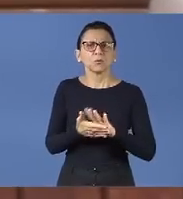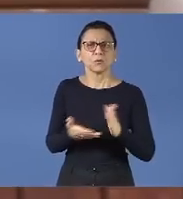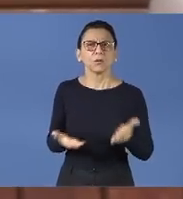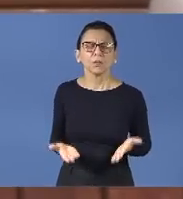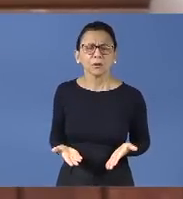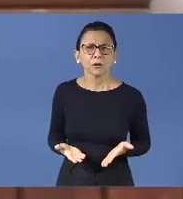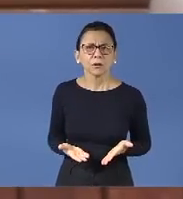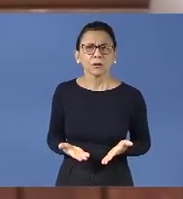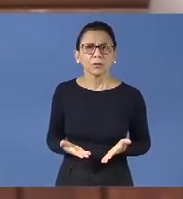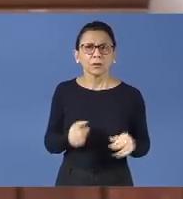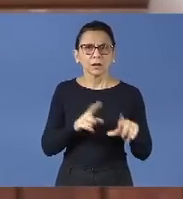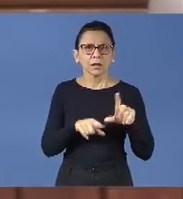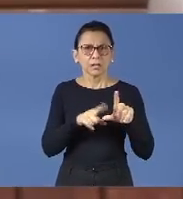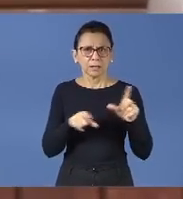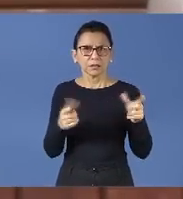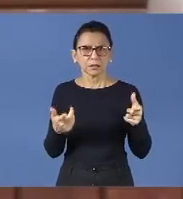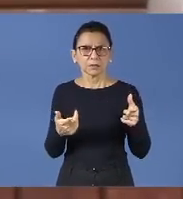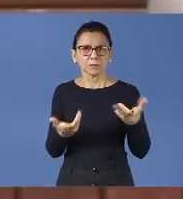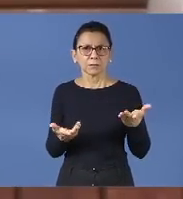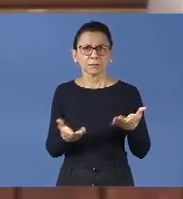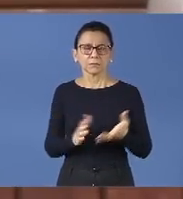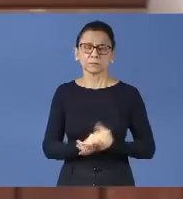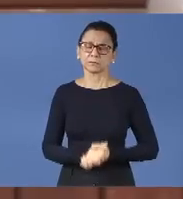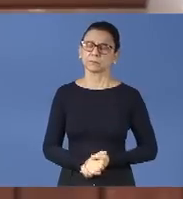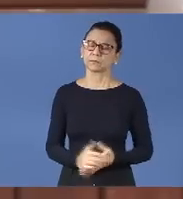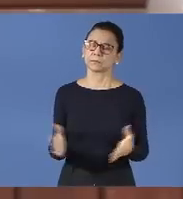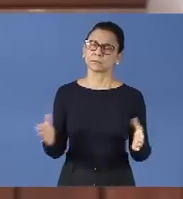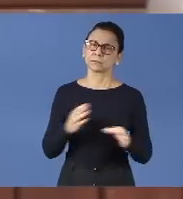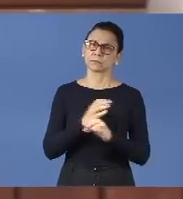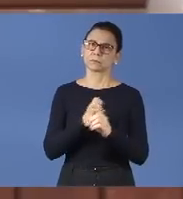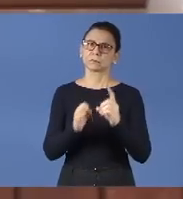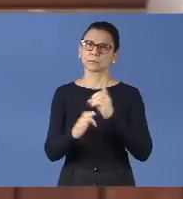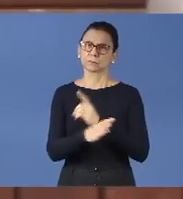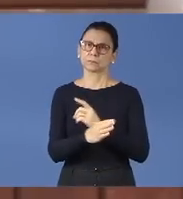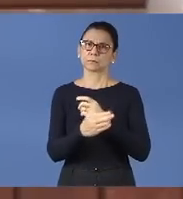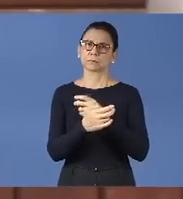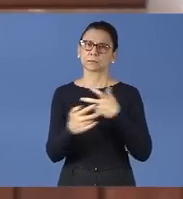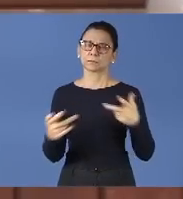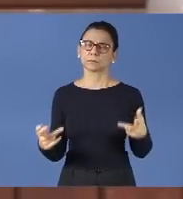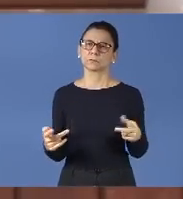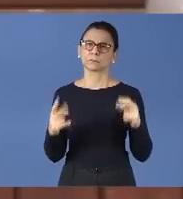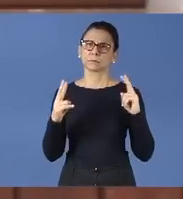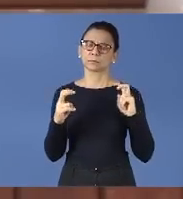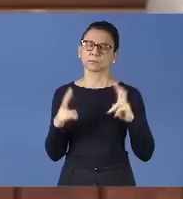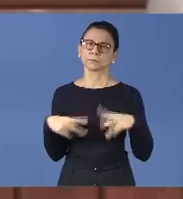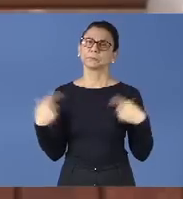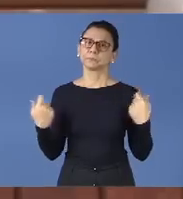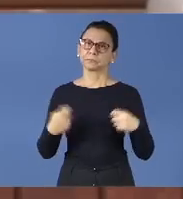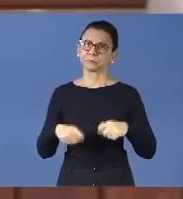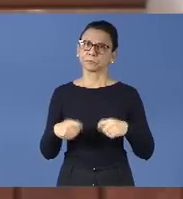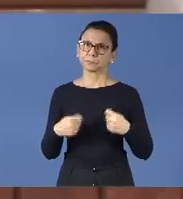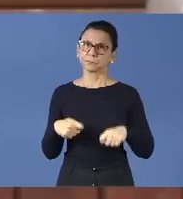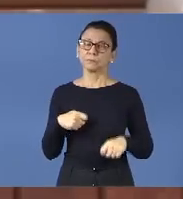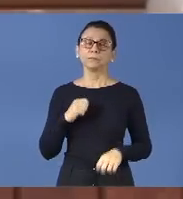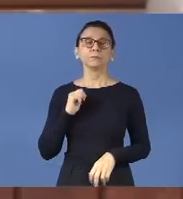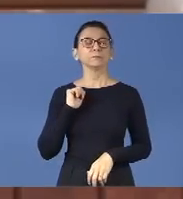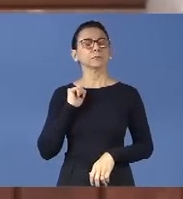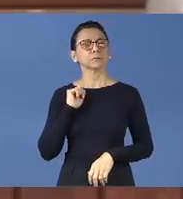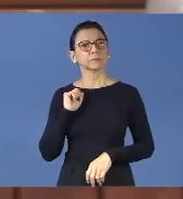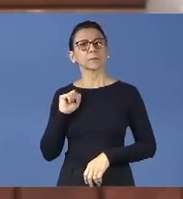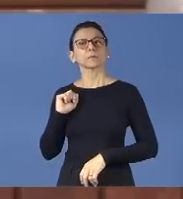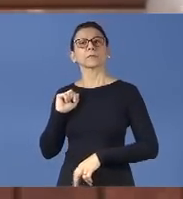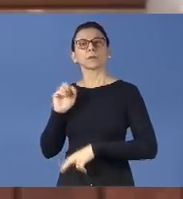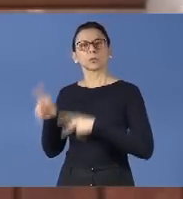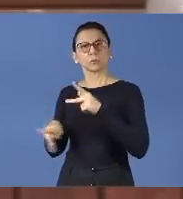Dominical vai tratar de certos assuntos que são necessários. O nosso povo está